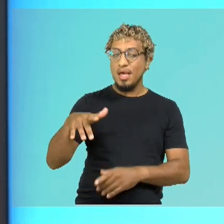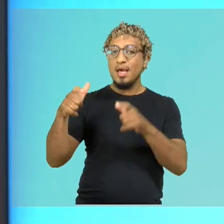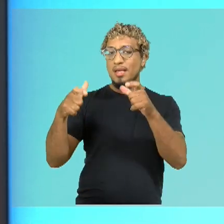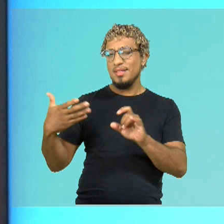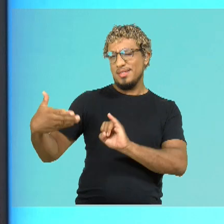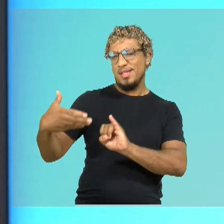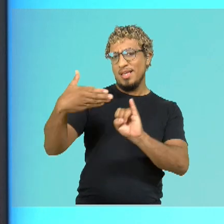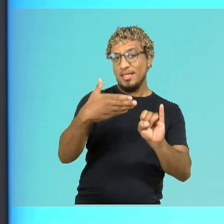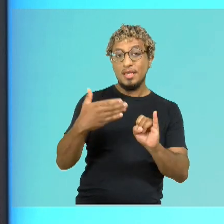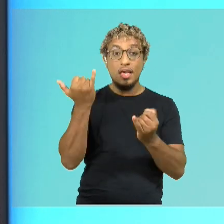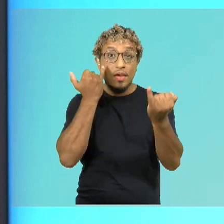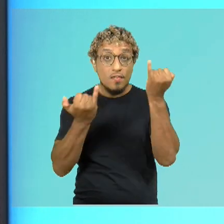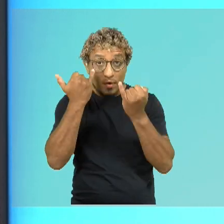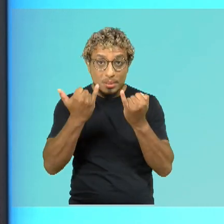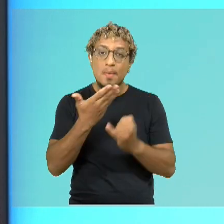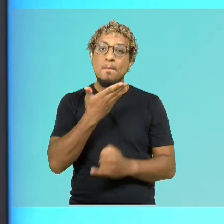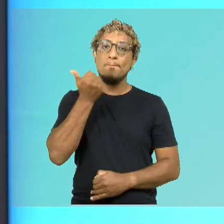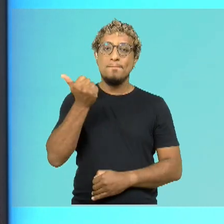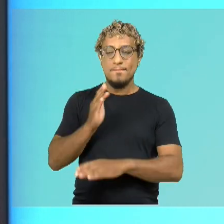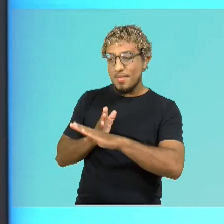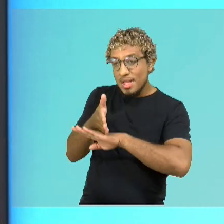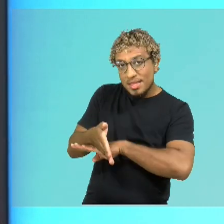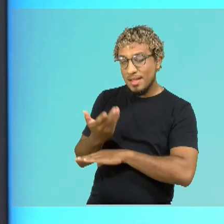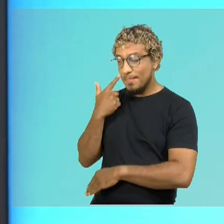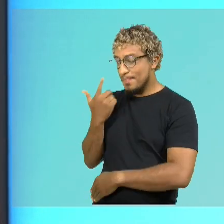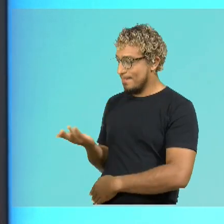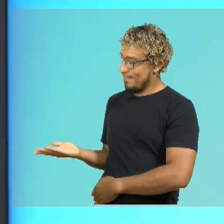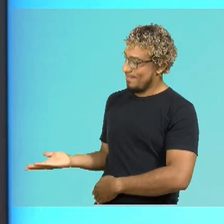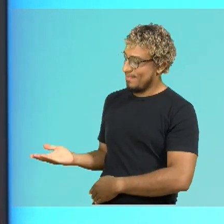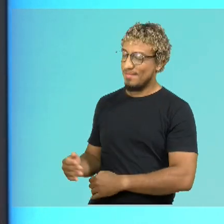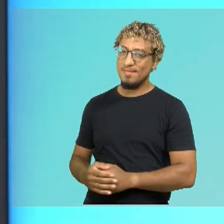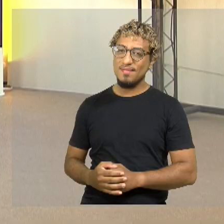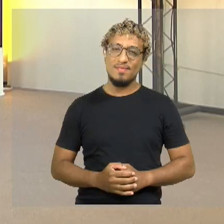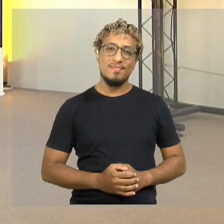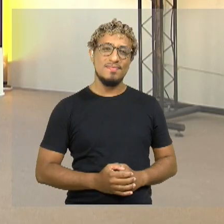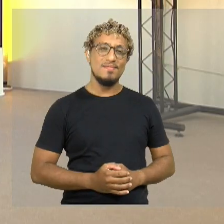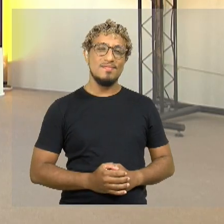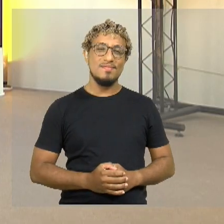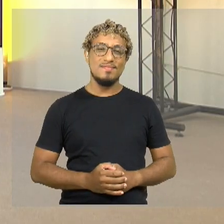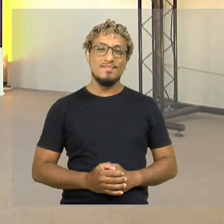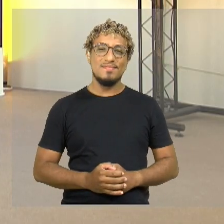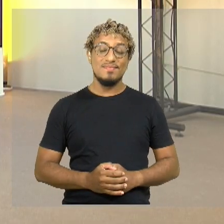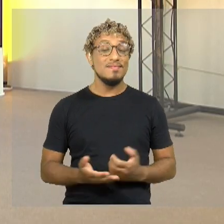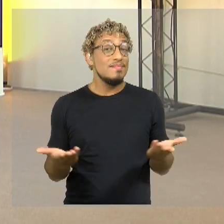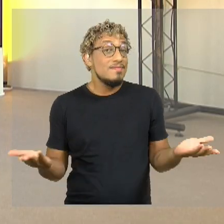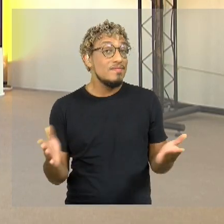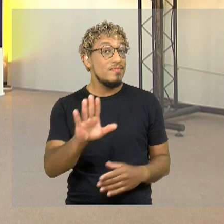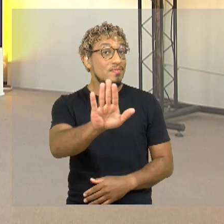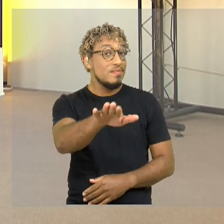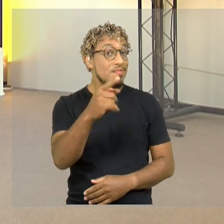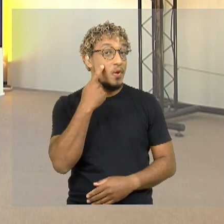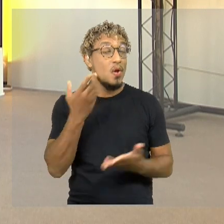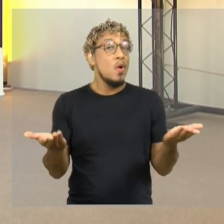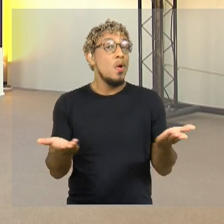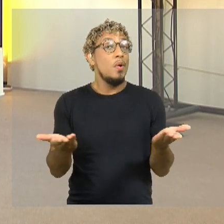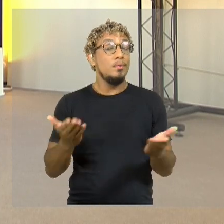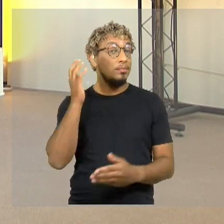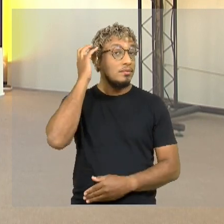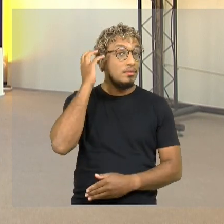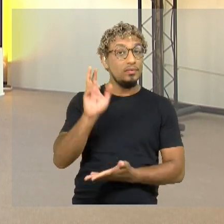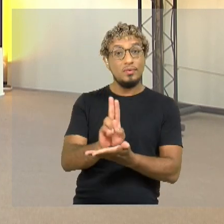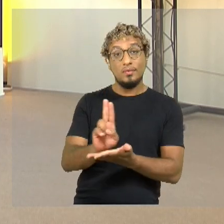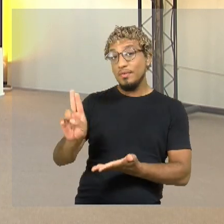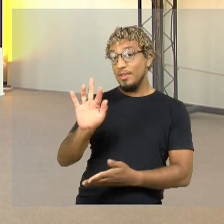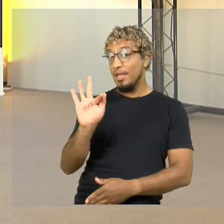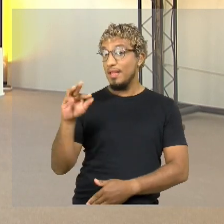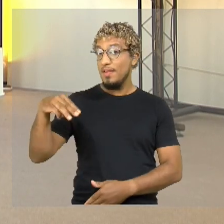mais informações, acesse os endereços que aparecem aqui na sua tela. E olha, gente, hoje a Rádio